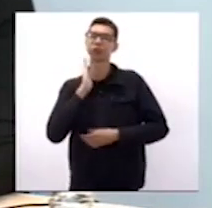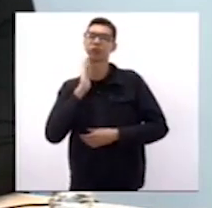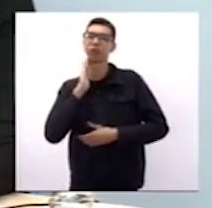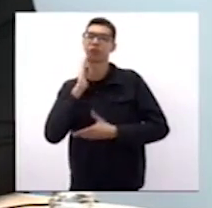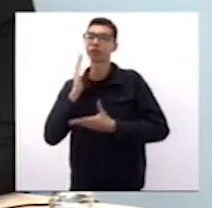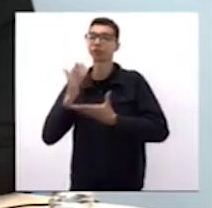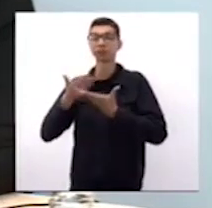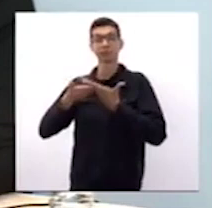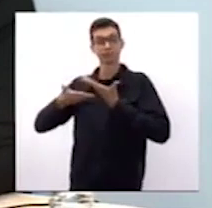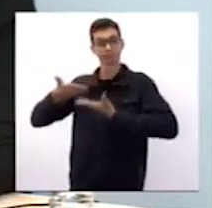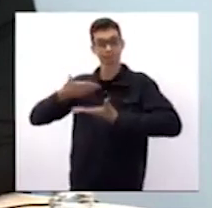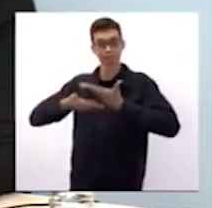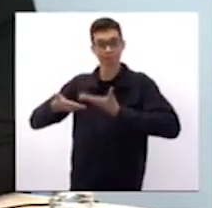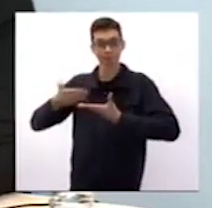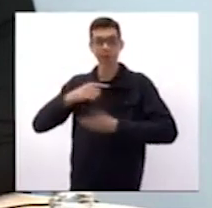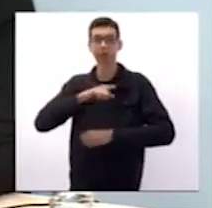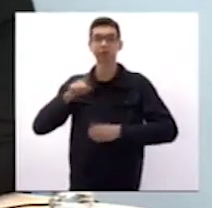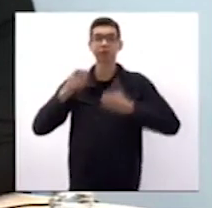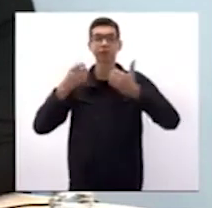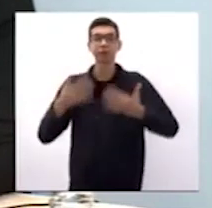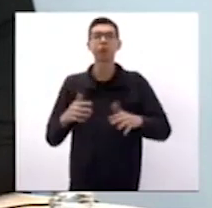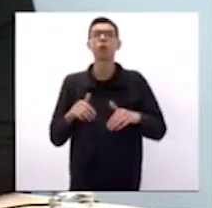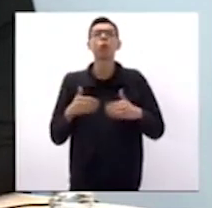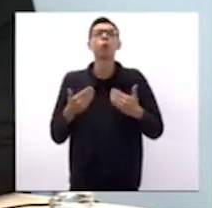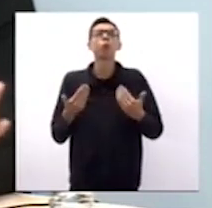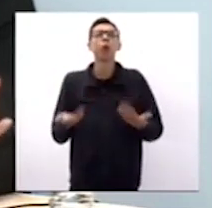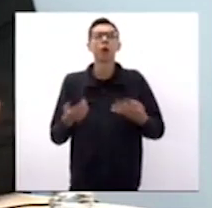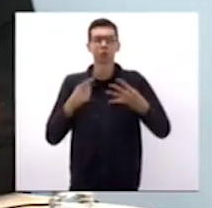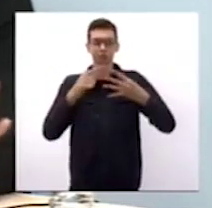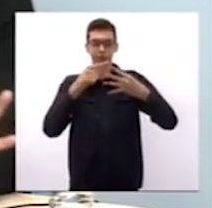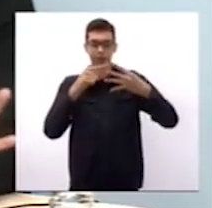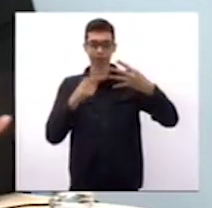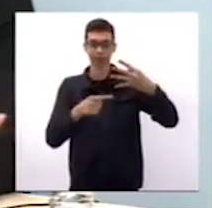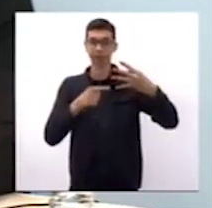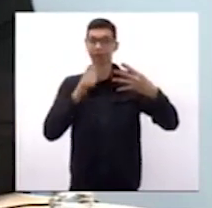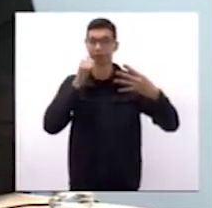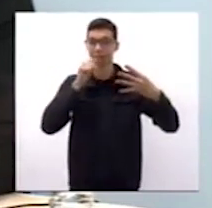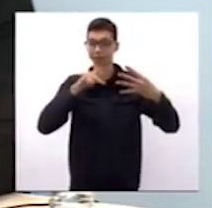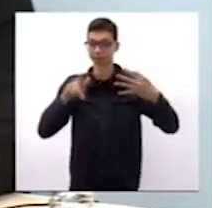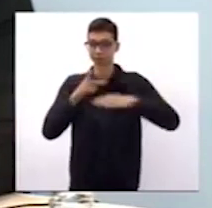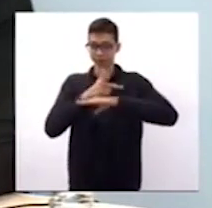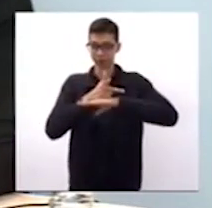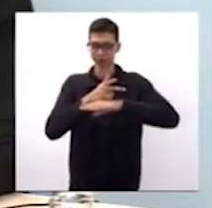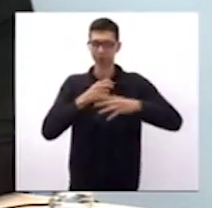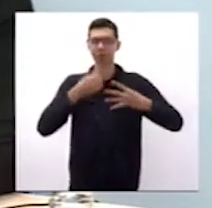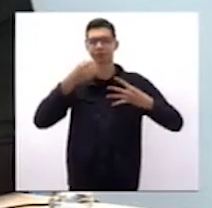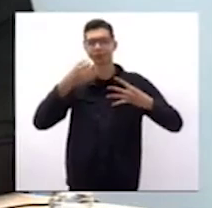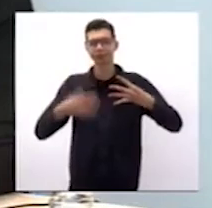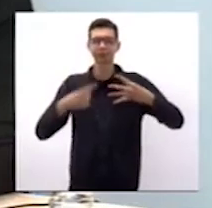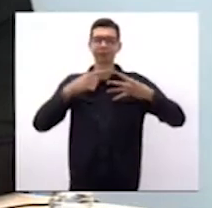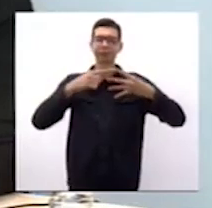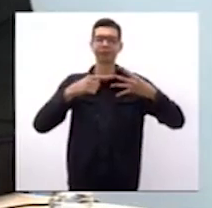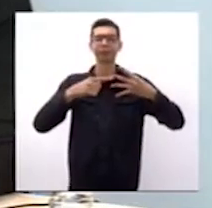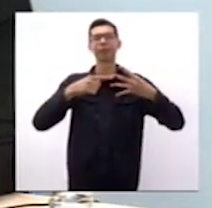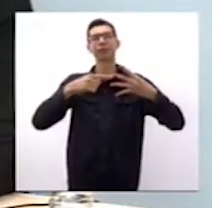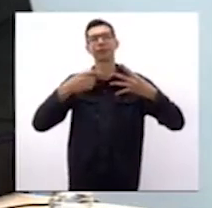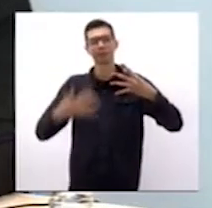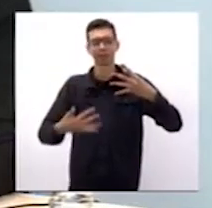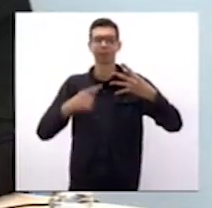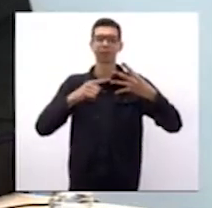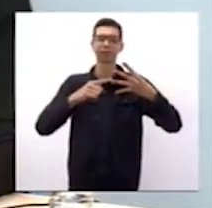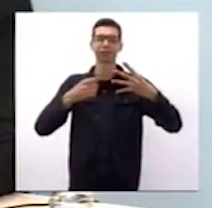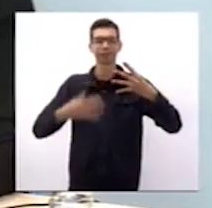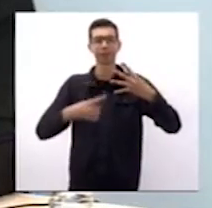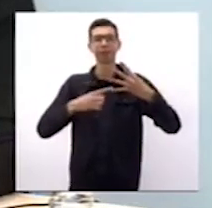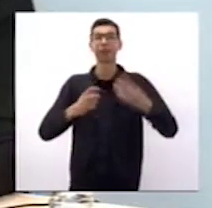dizendo aí quais são essas 4 dimensões. Ela vai descrevendo aí para nós uma por uma. Vamos lá? 5 minutos para vocês